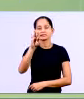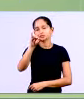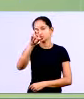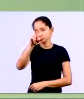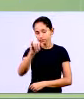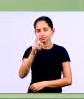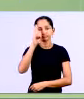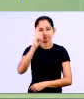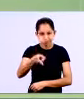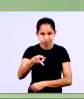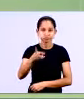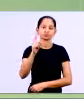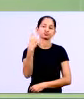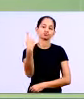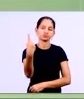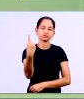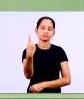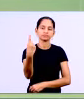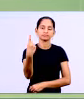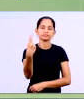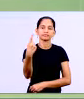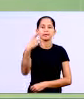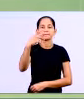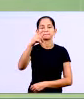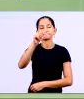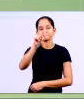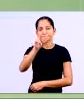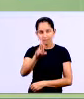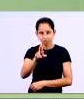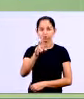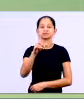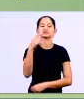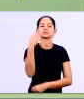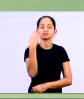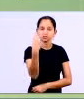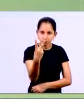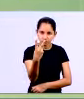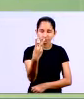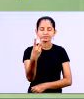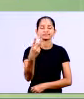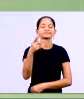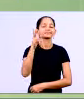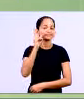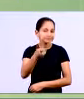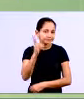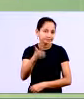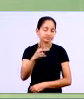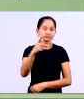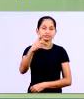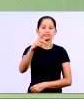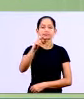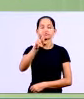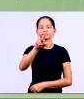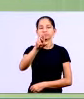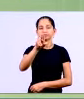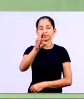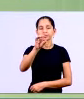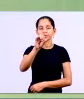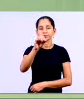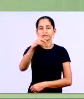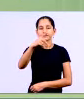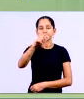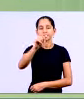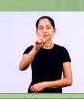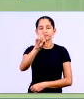a paroxítona à dezena, a proparoxítona à centena. Por que só aqui não vou colocar milhar? Porque só